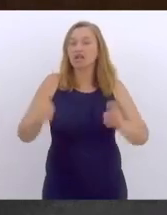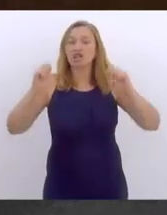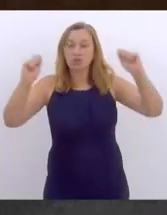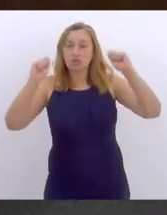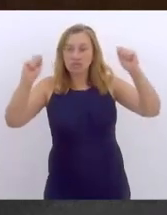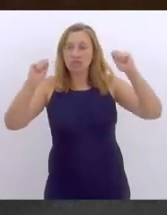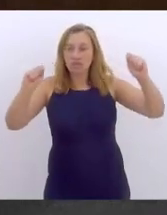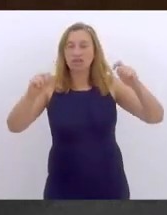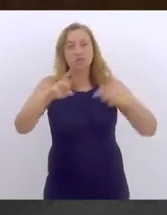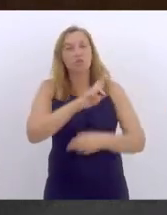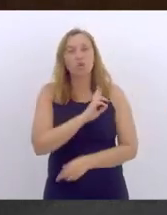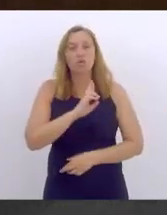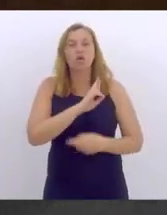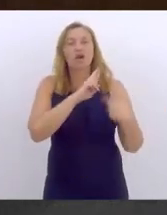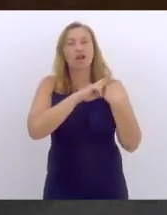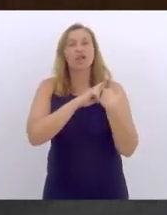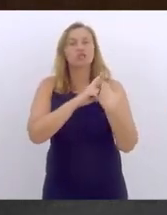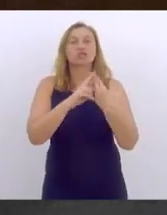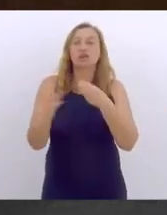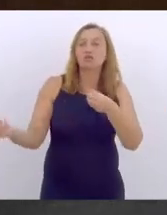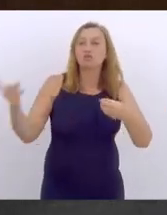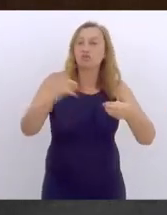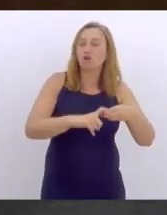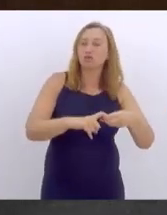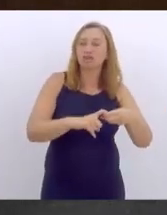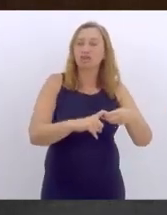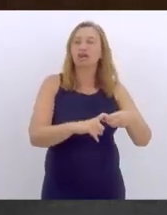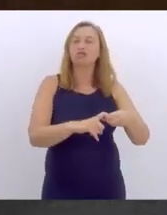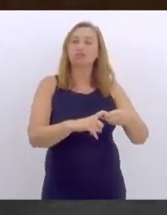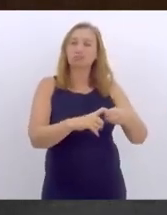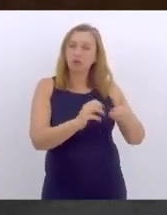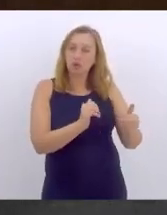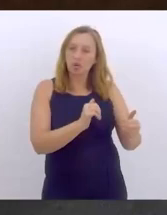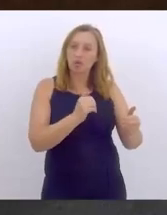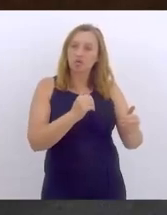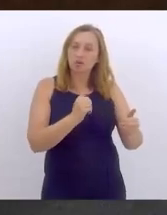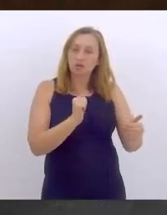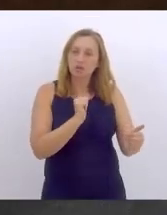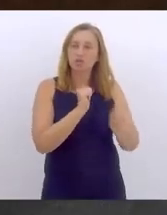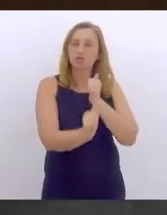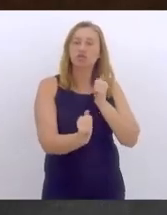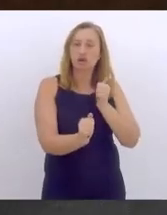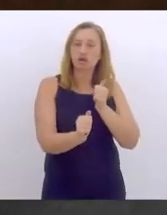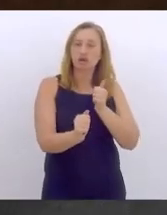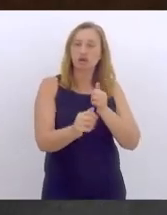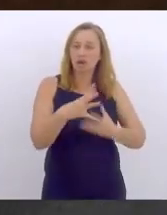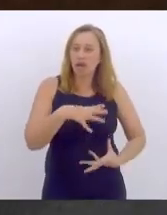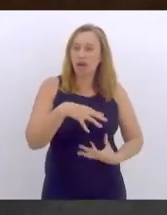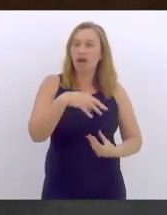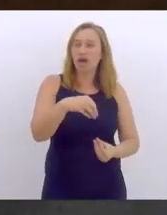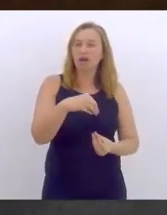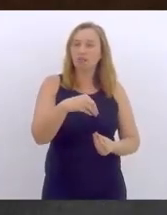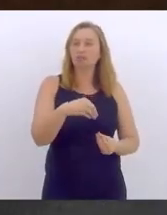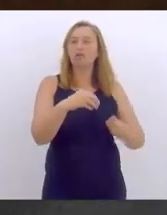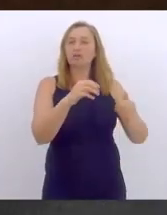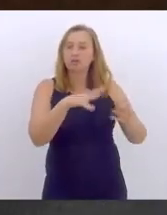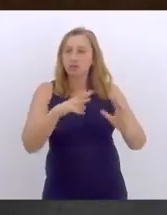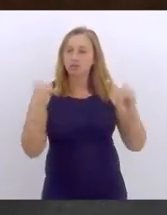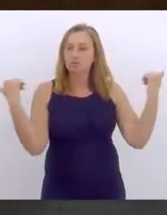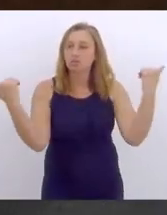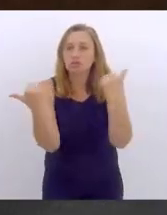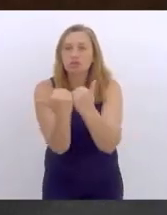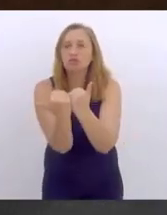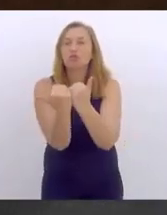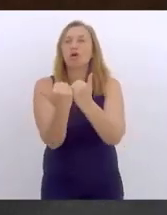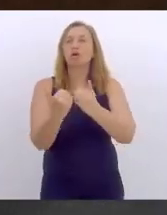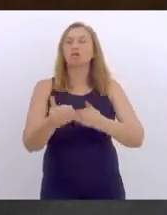com responsabilidade, voltarão a ser o que sempre foram. A alma do esporte, a alma do Maracanã, a